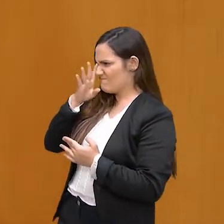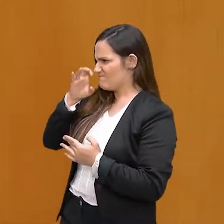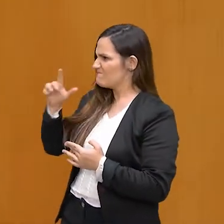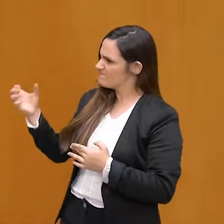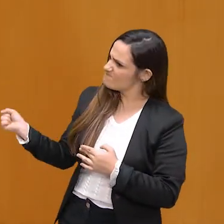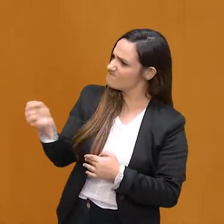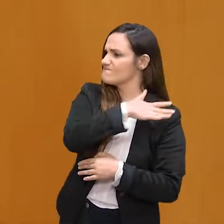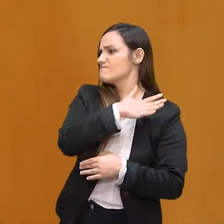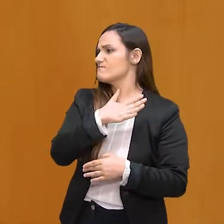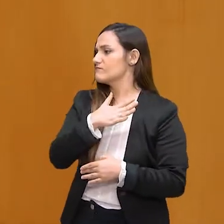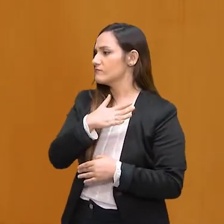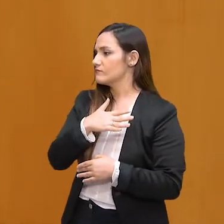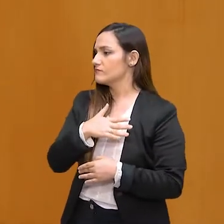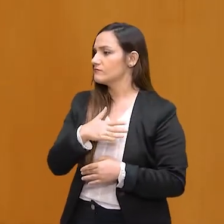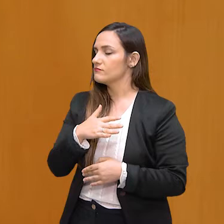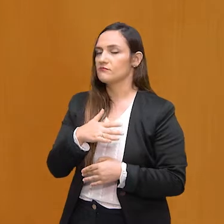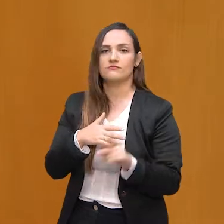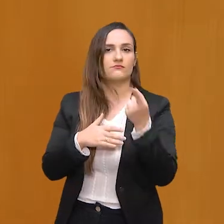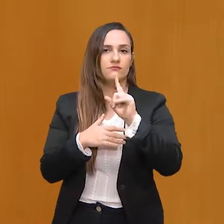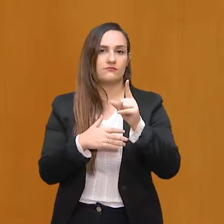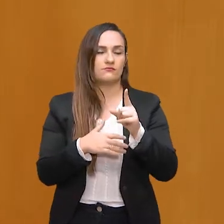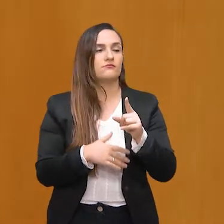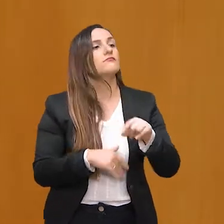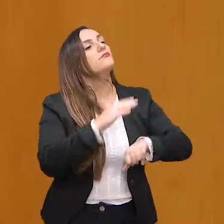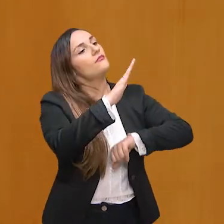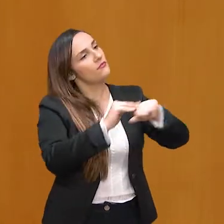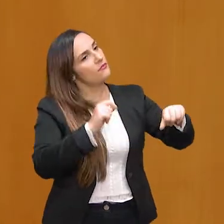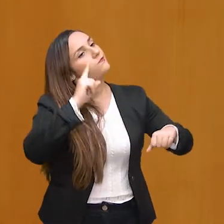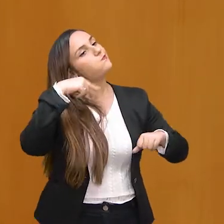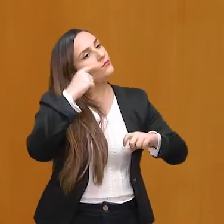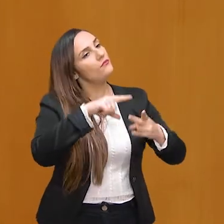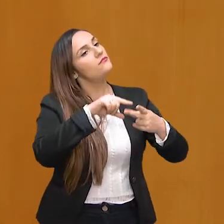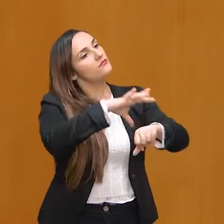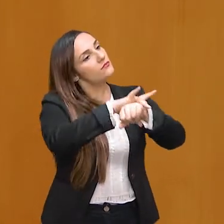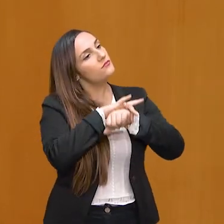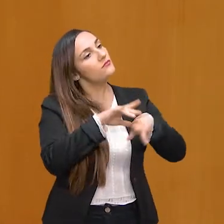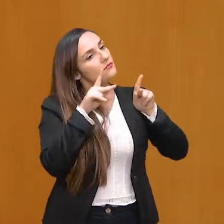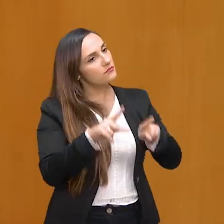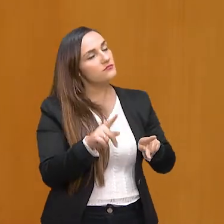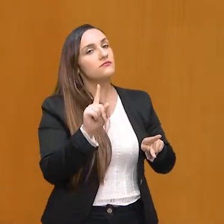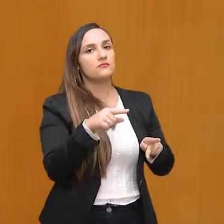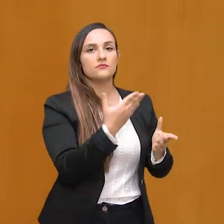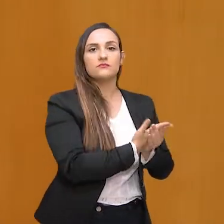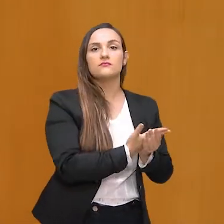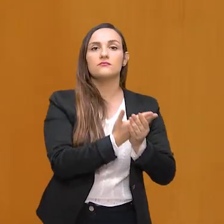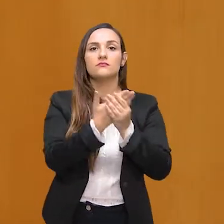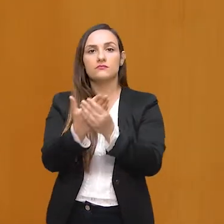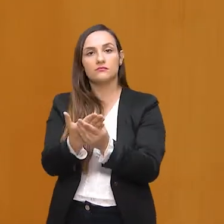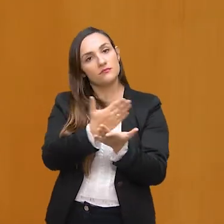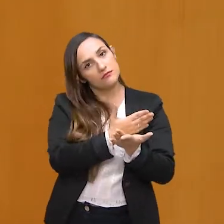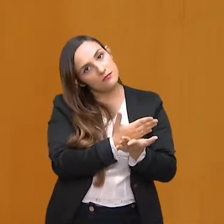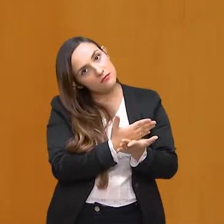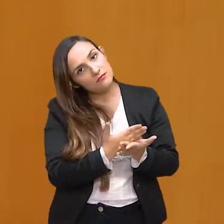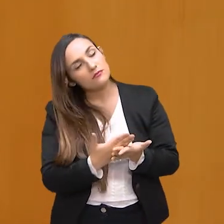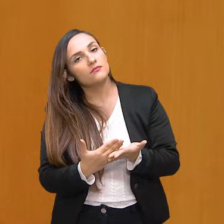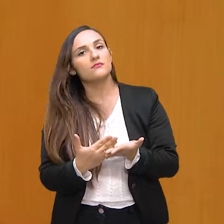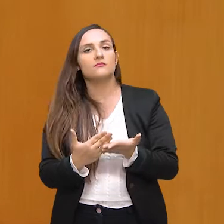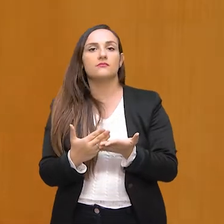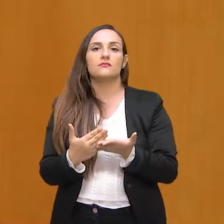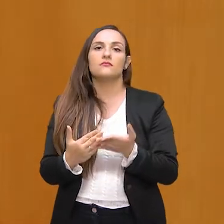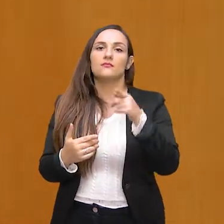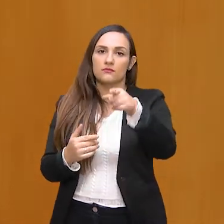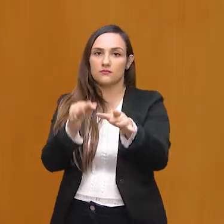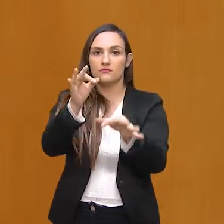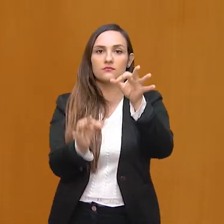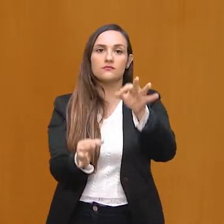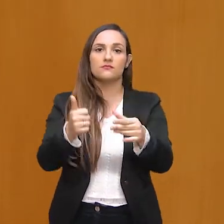que procurar um advogado, um defensor público, esse defensor vai propor uma ação judicial, vai instaurar um processo e esse processo